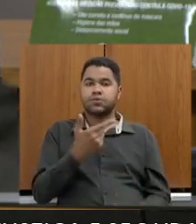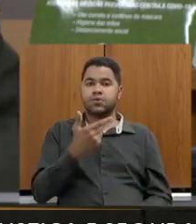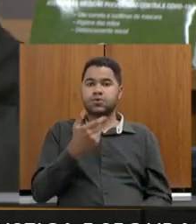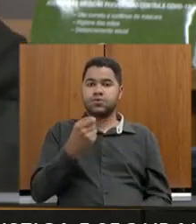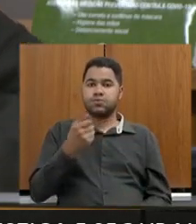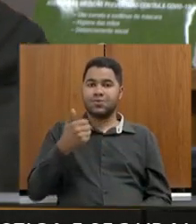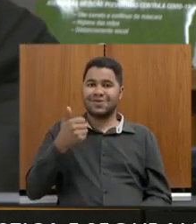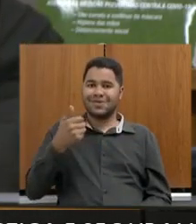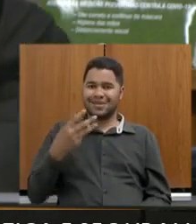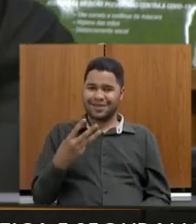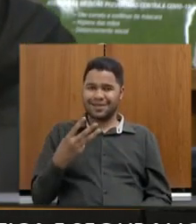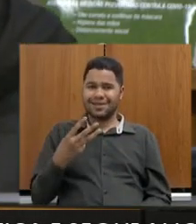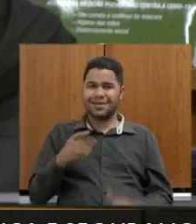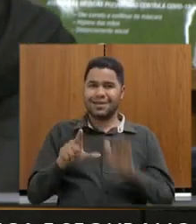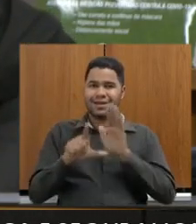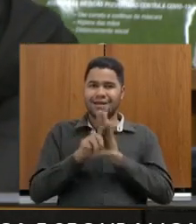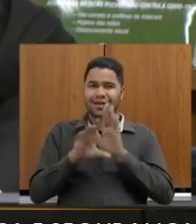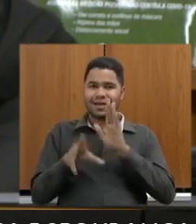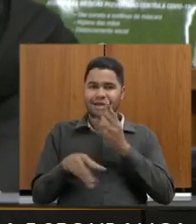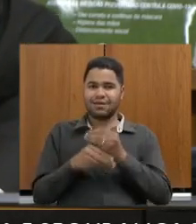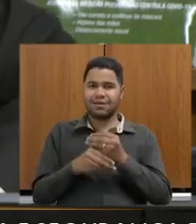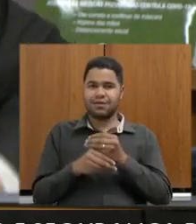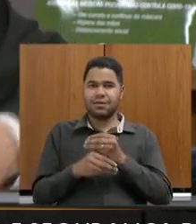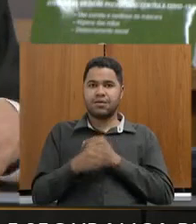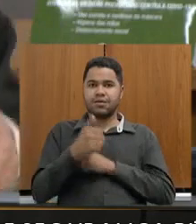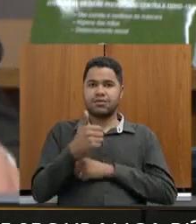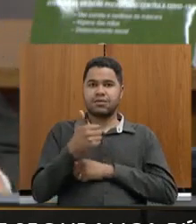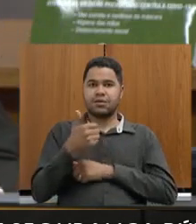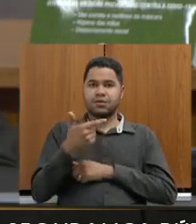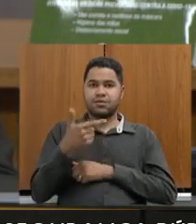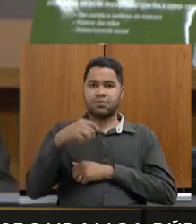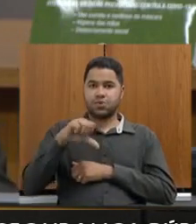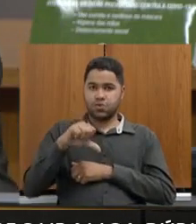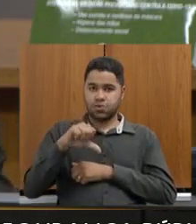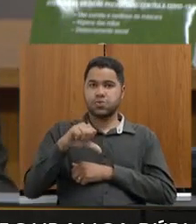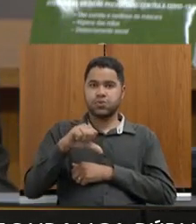2013 da nossa lei complementar nº